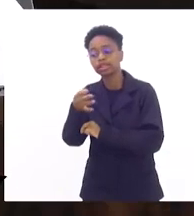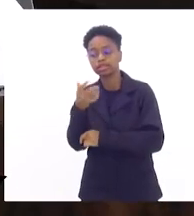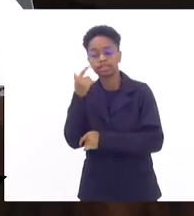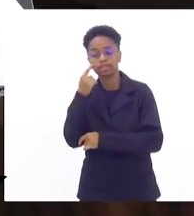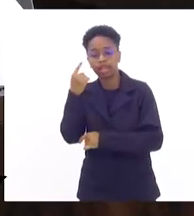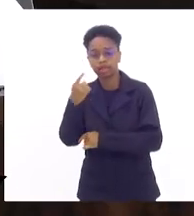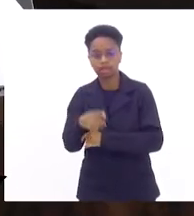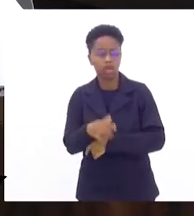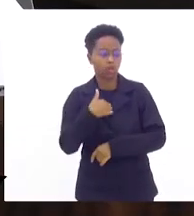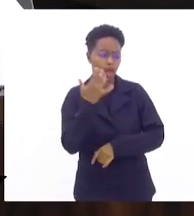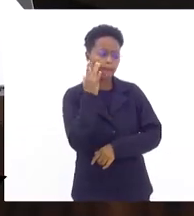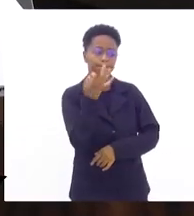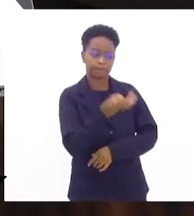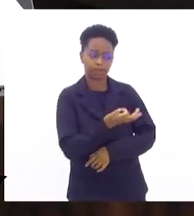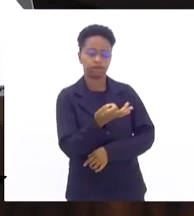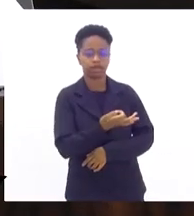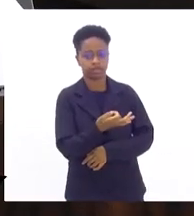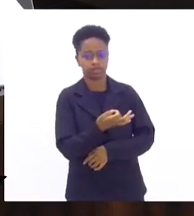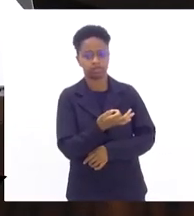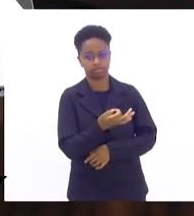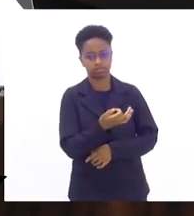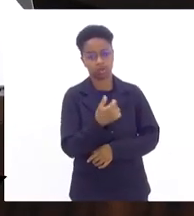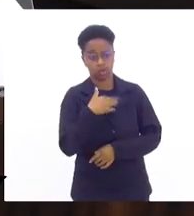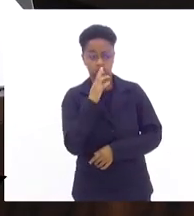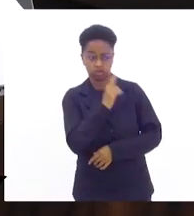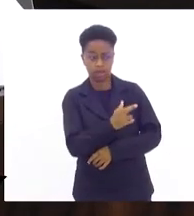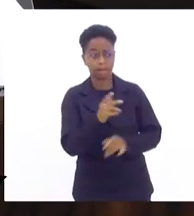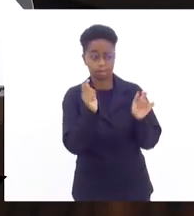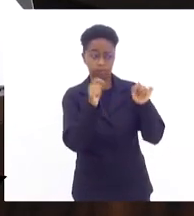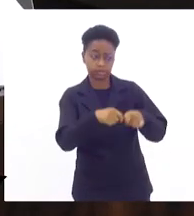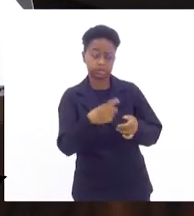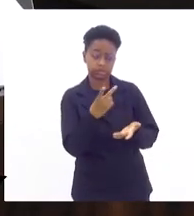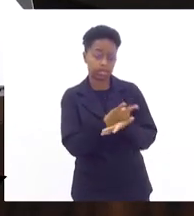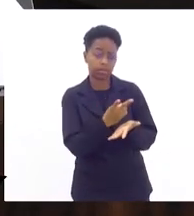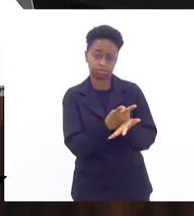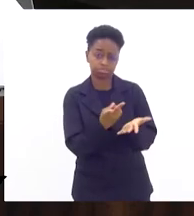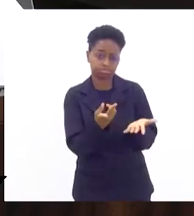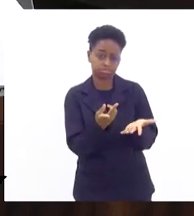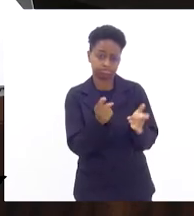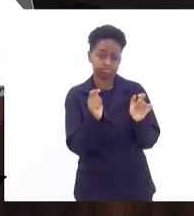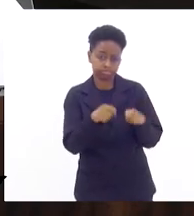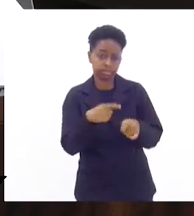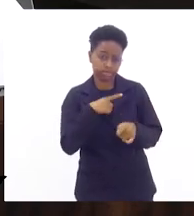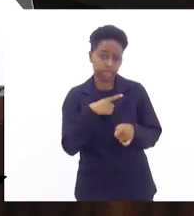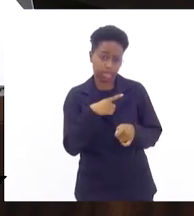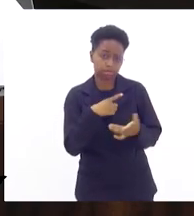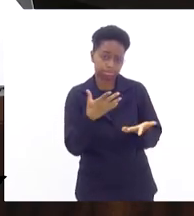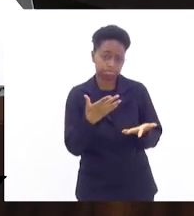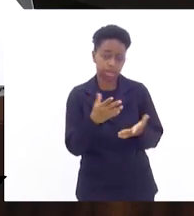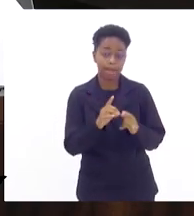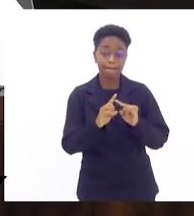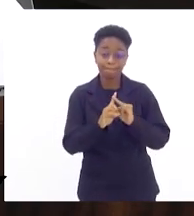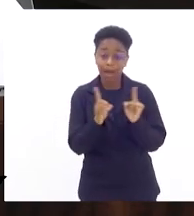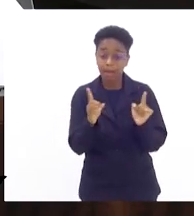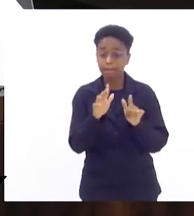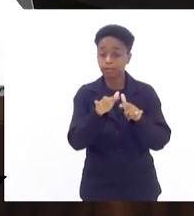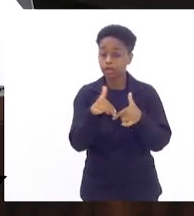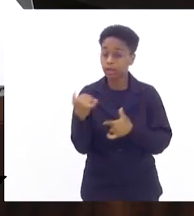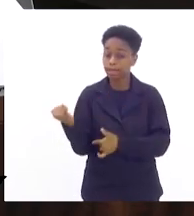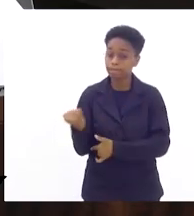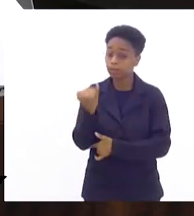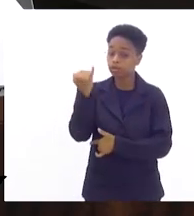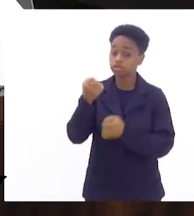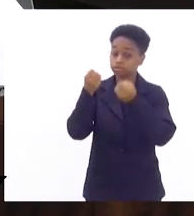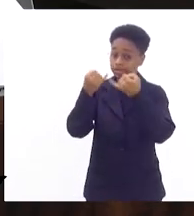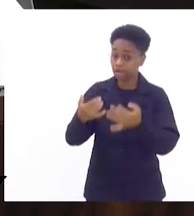perfeito a possibilidade, deputado respondendo, a possibilidade sempre está presente, mas é por isso que é importante explicar o papel